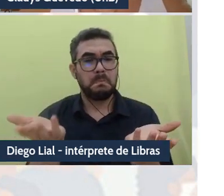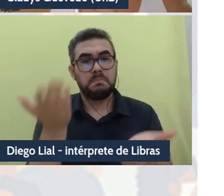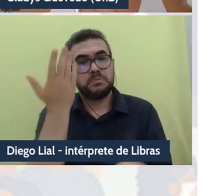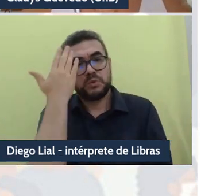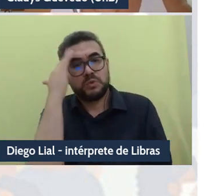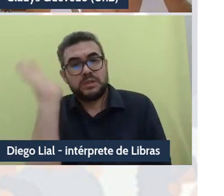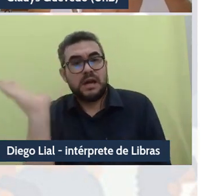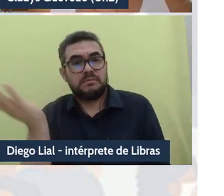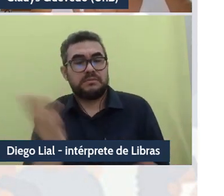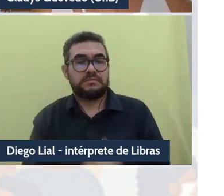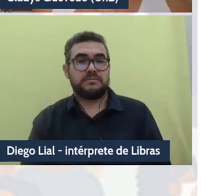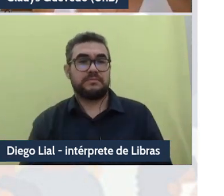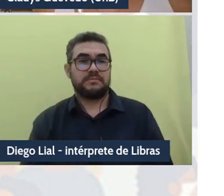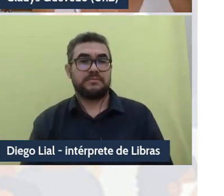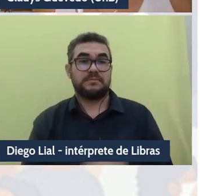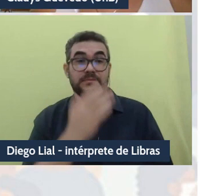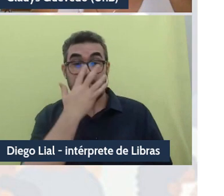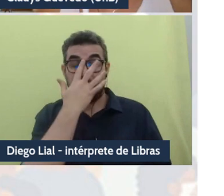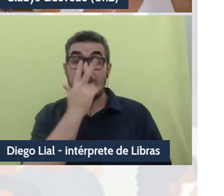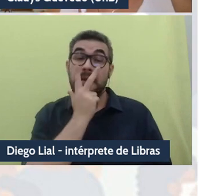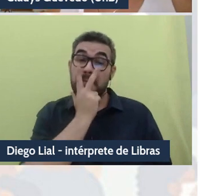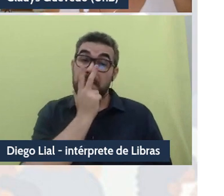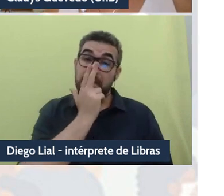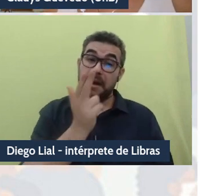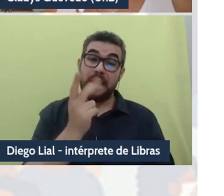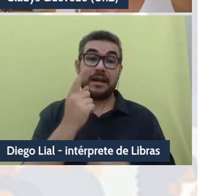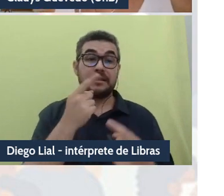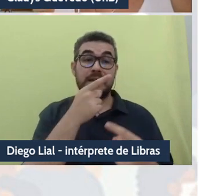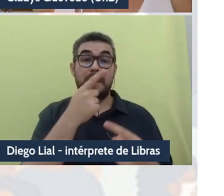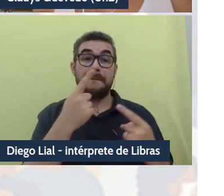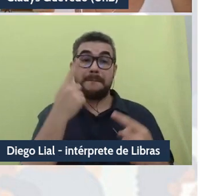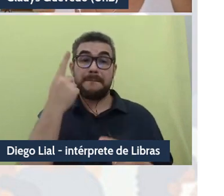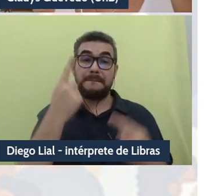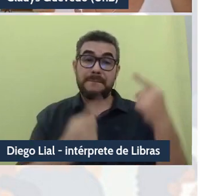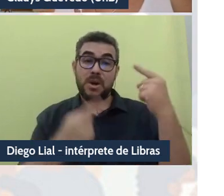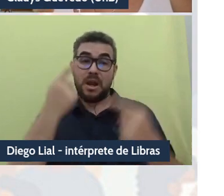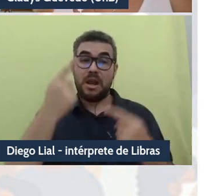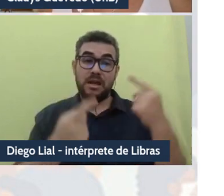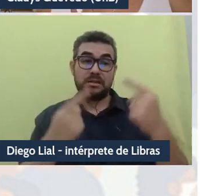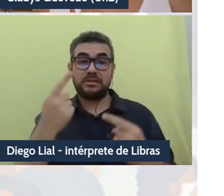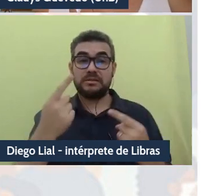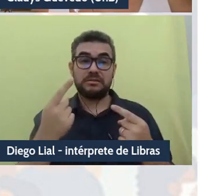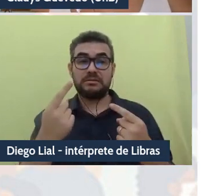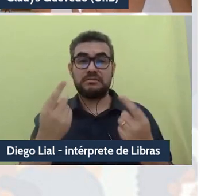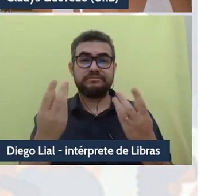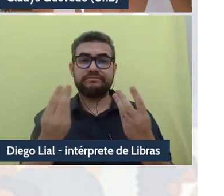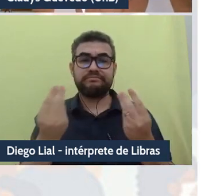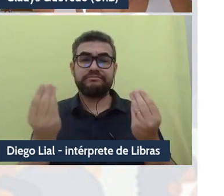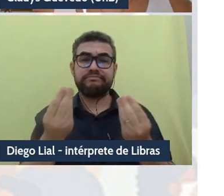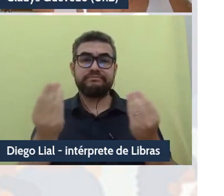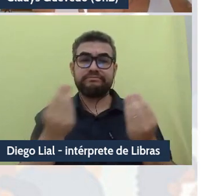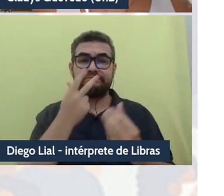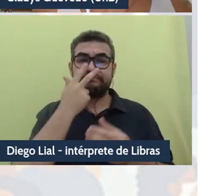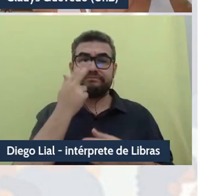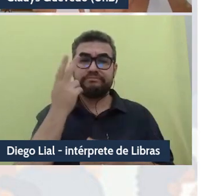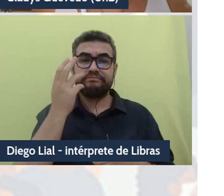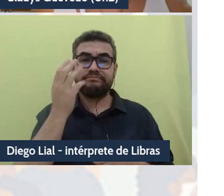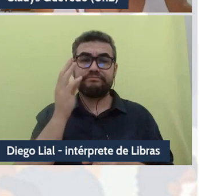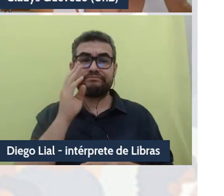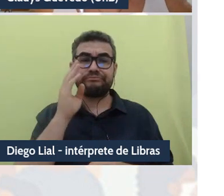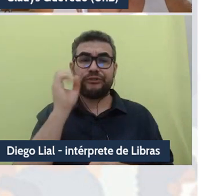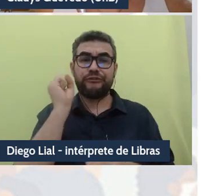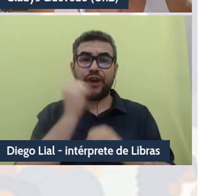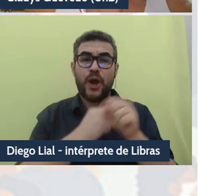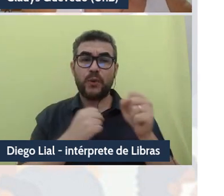vou usar uma expressão aqui que eu não gosto muito, mas é uma política meio farsante, né? É quase